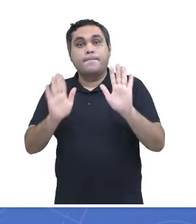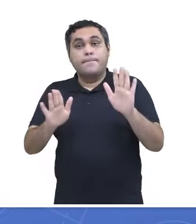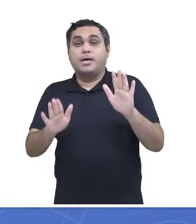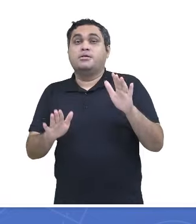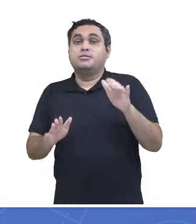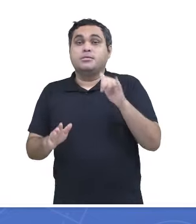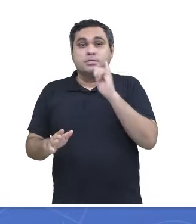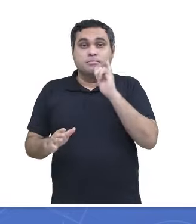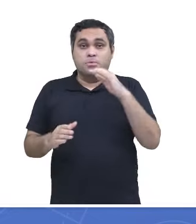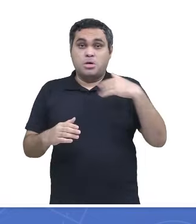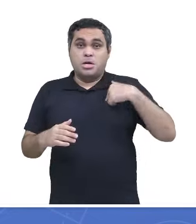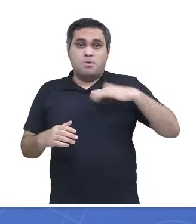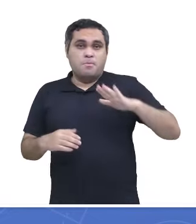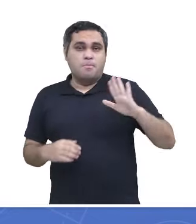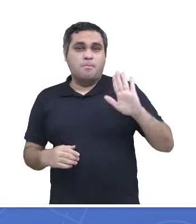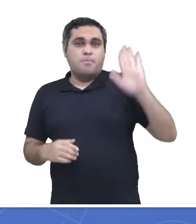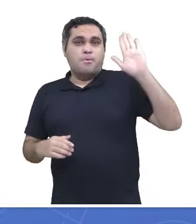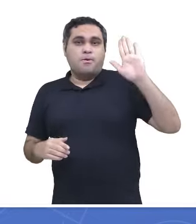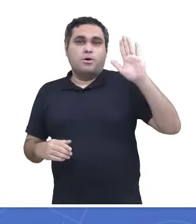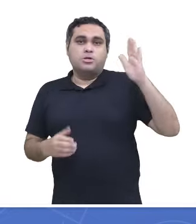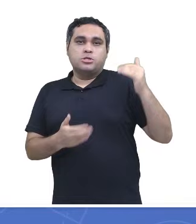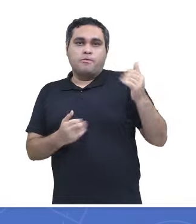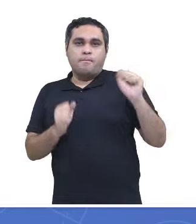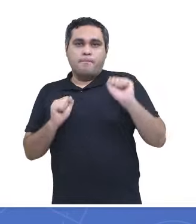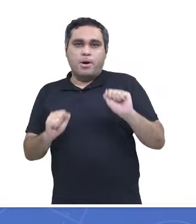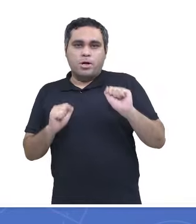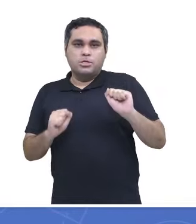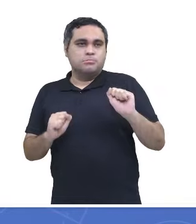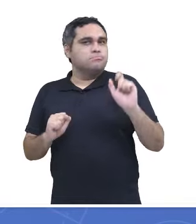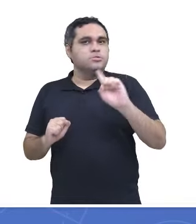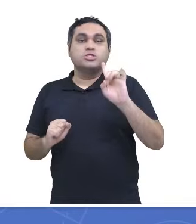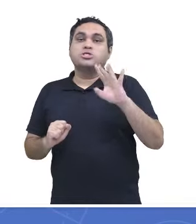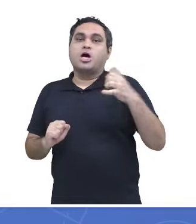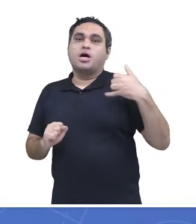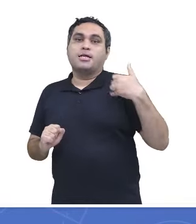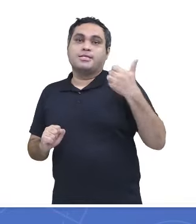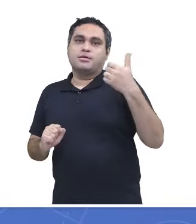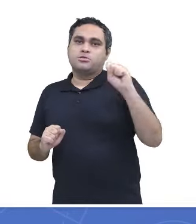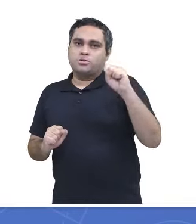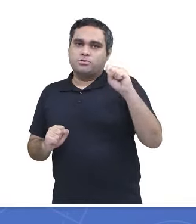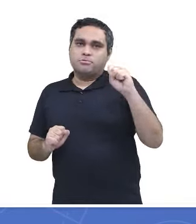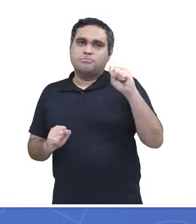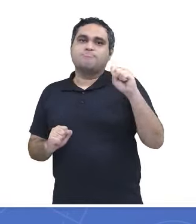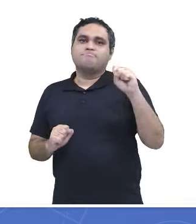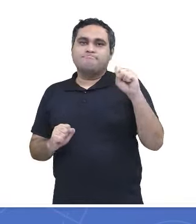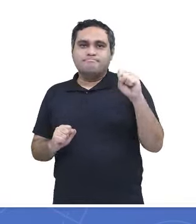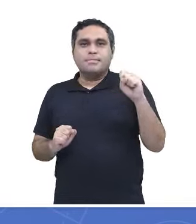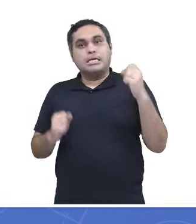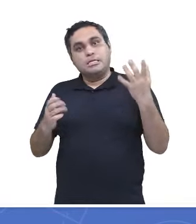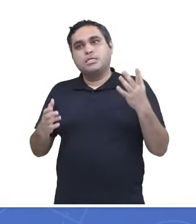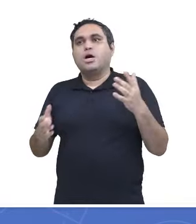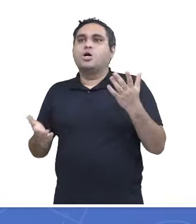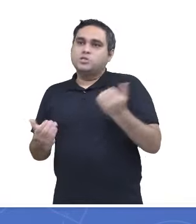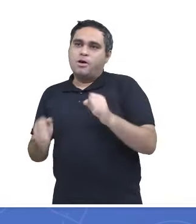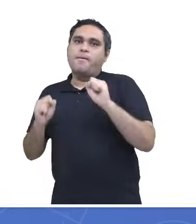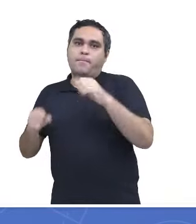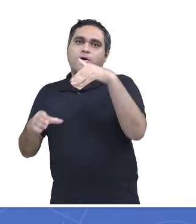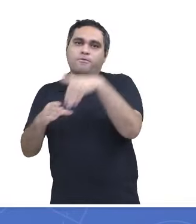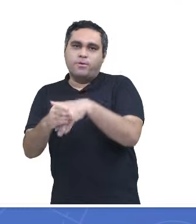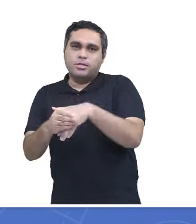partir dos 18 anos, marcando também a possibilidade de serem eleitos, de votar e ser